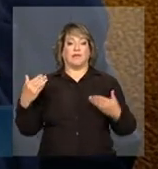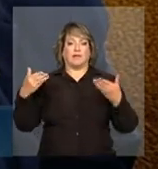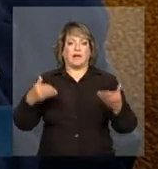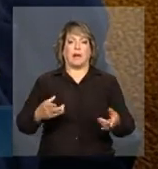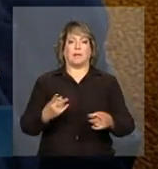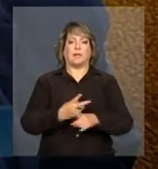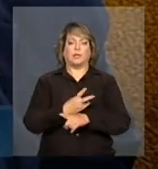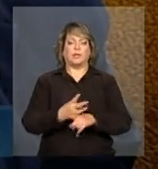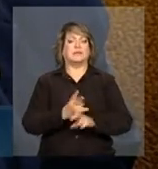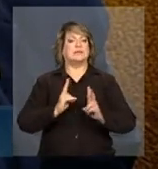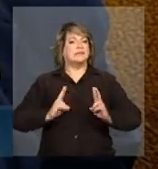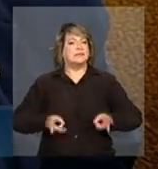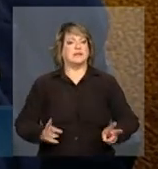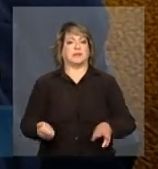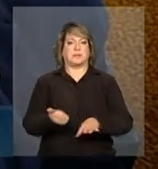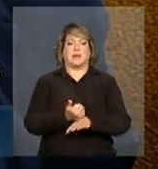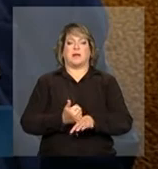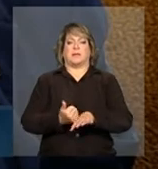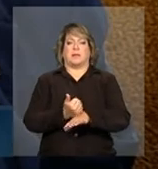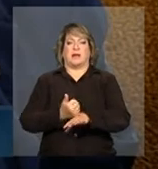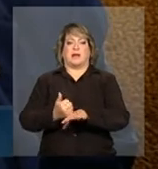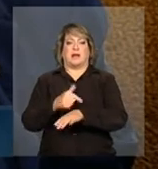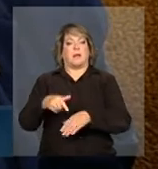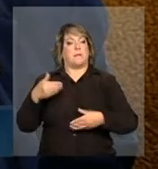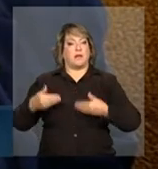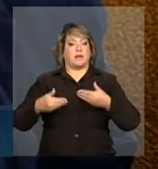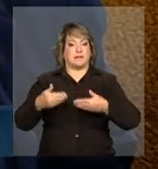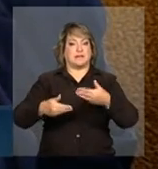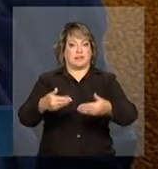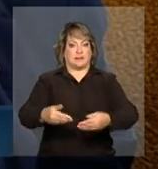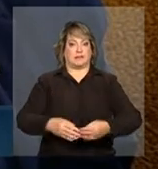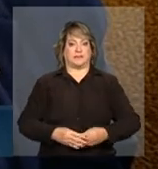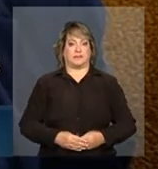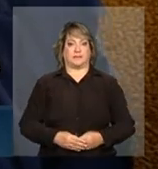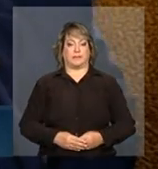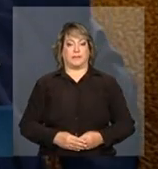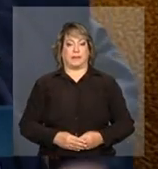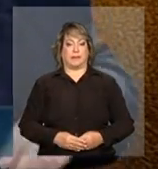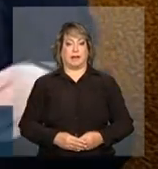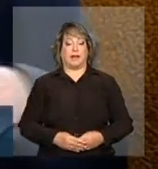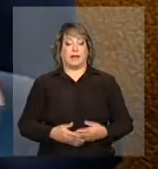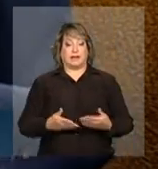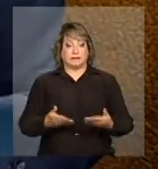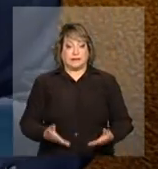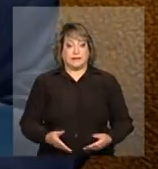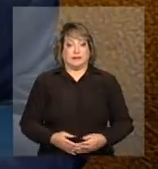buscando sempre aperfeiçoar esse processo. Né? E, nesse sentido,